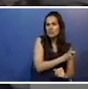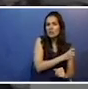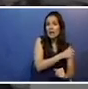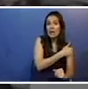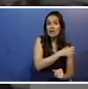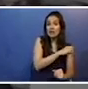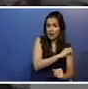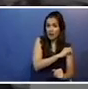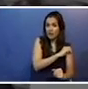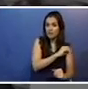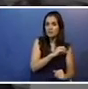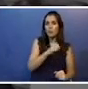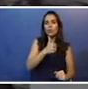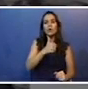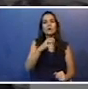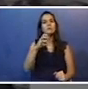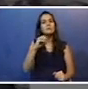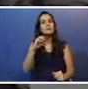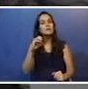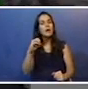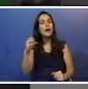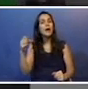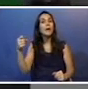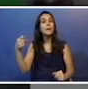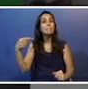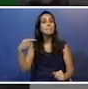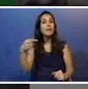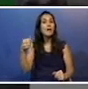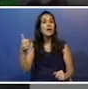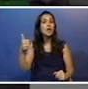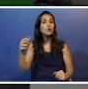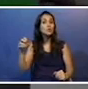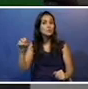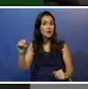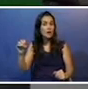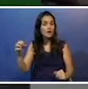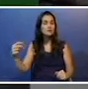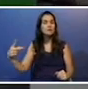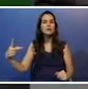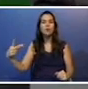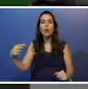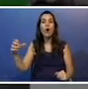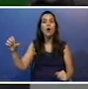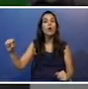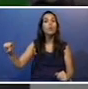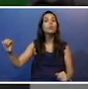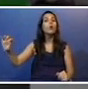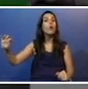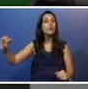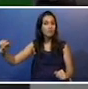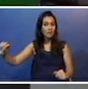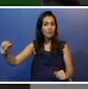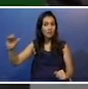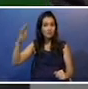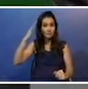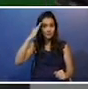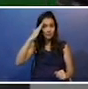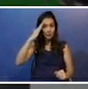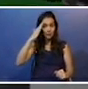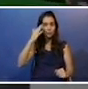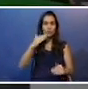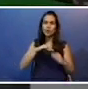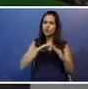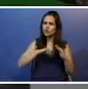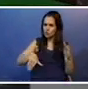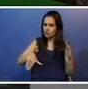um menor valor e ele apareceu primeiro, eu vou tirar 10 do 100. 100 menos